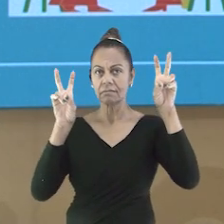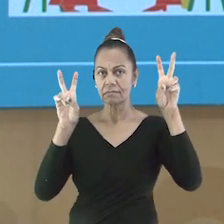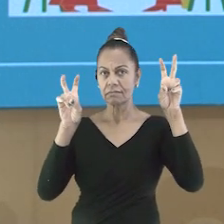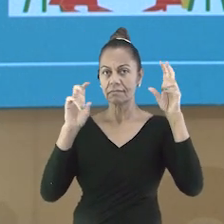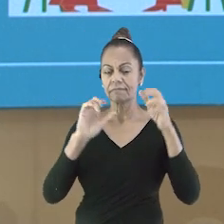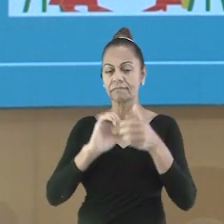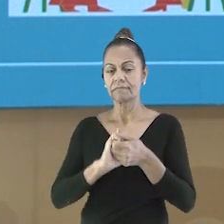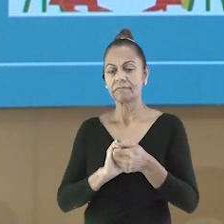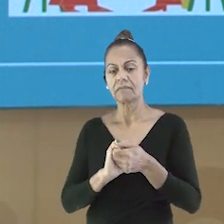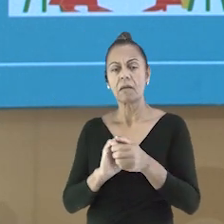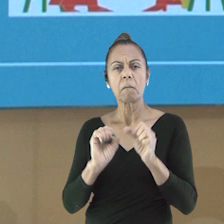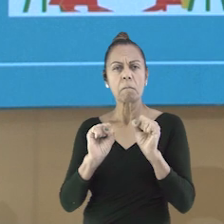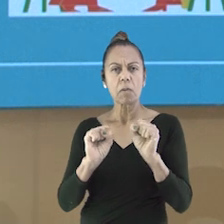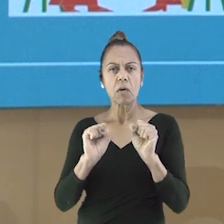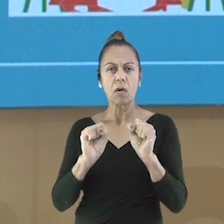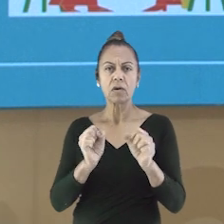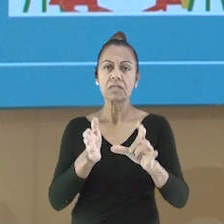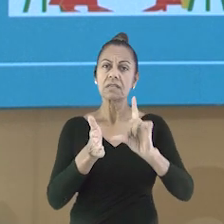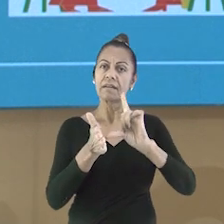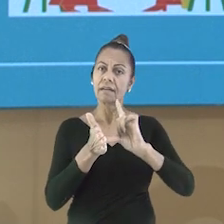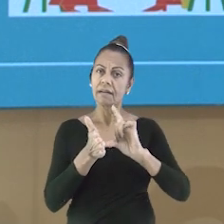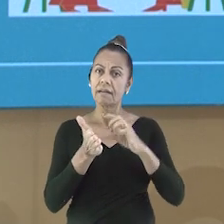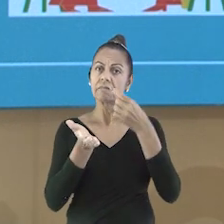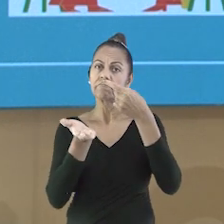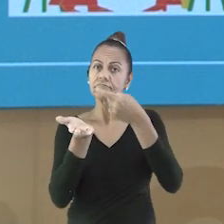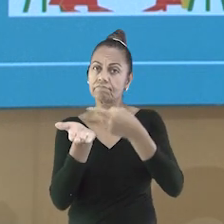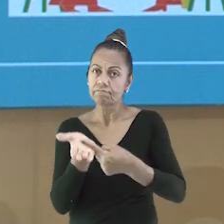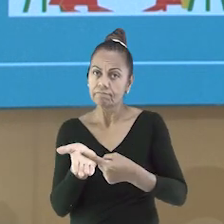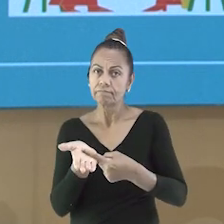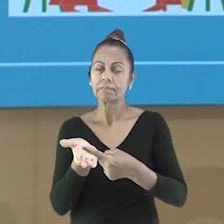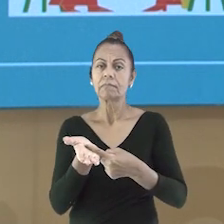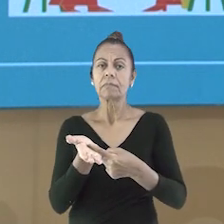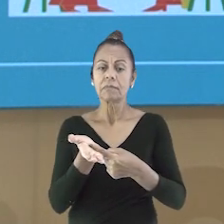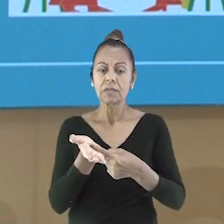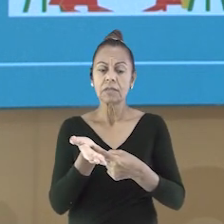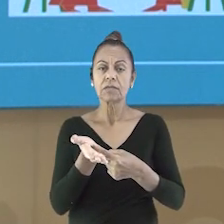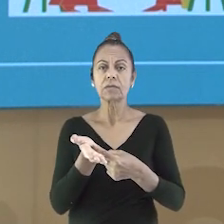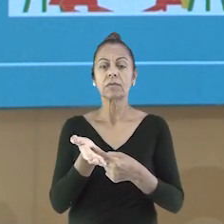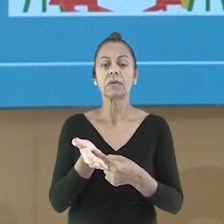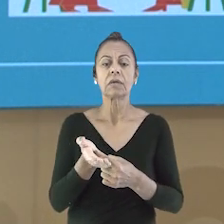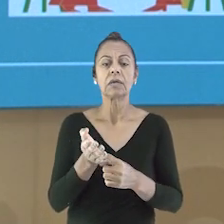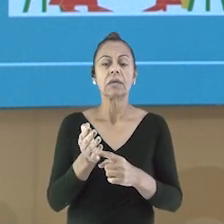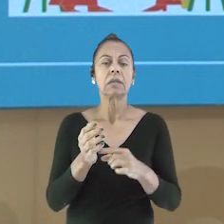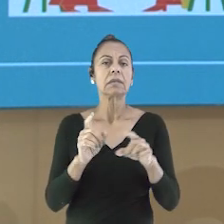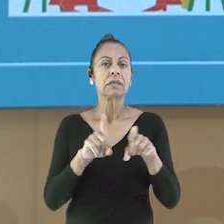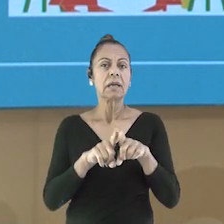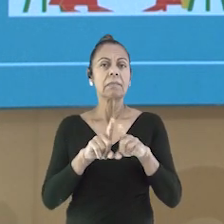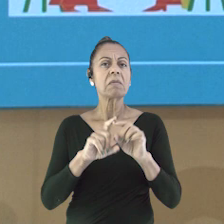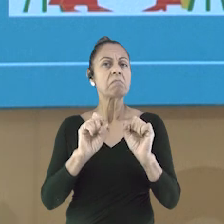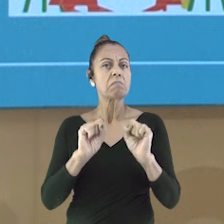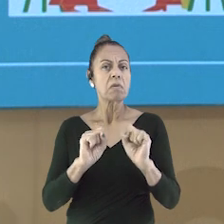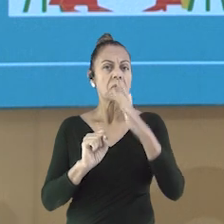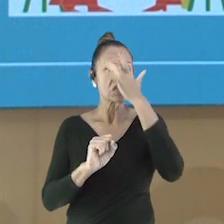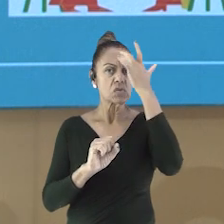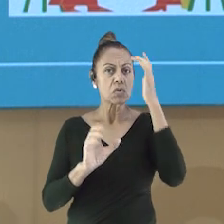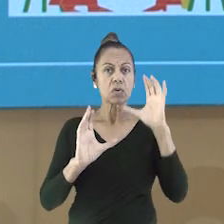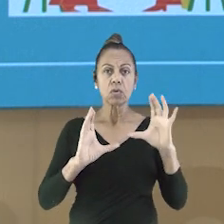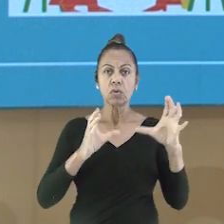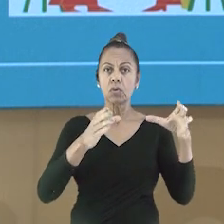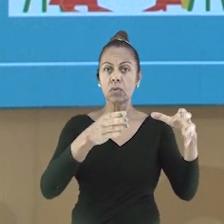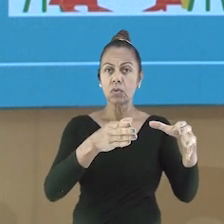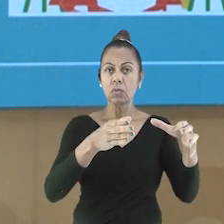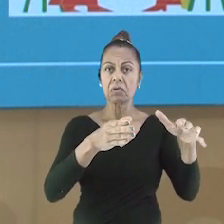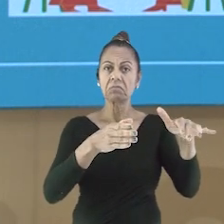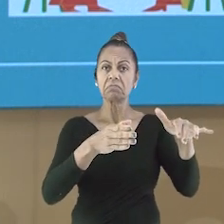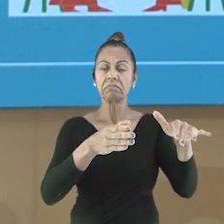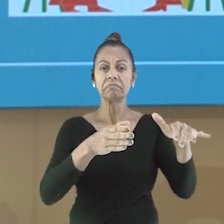principal objetivo obter alguma informação do entrevistado sobre determinado assunto. Ela pode ser marcada